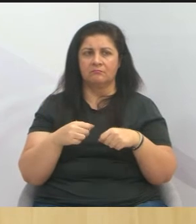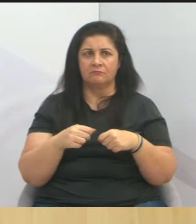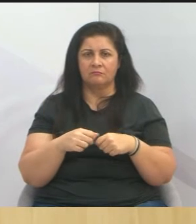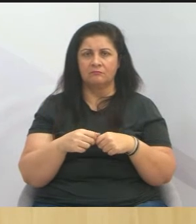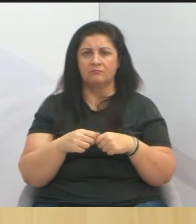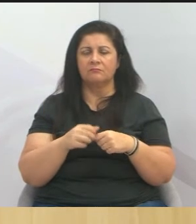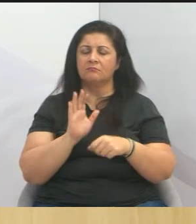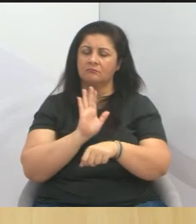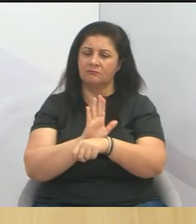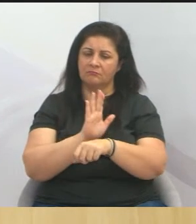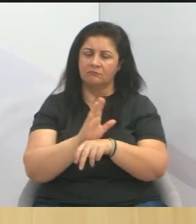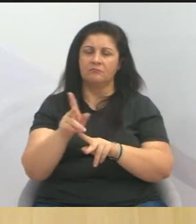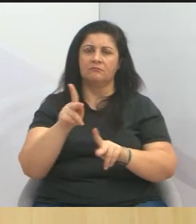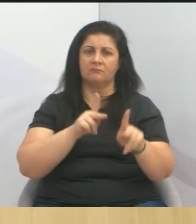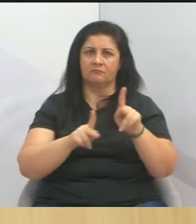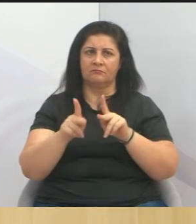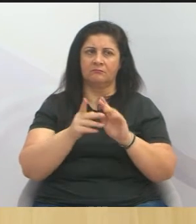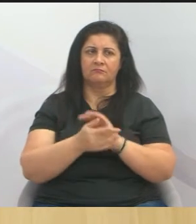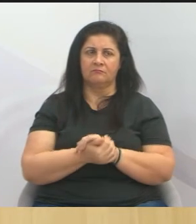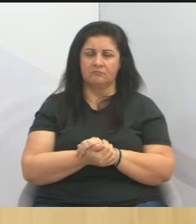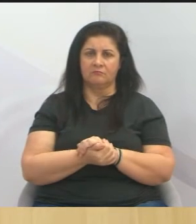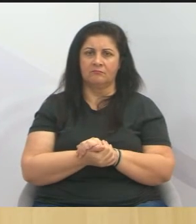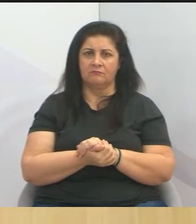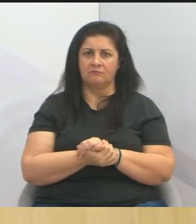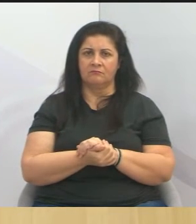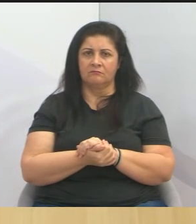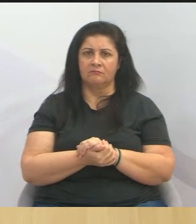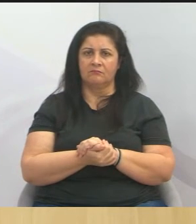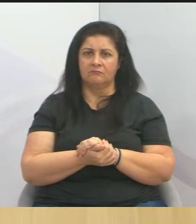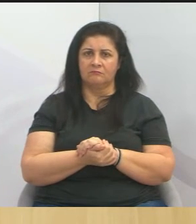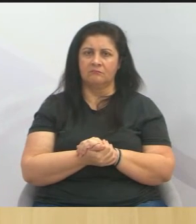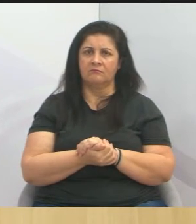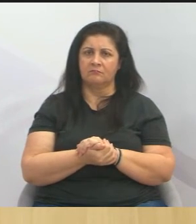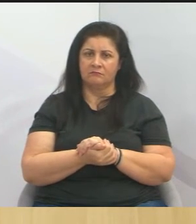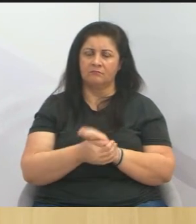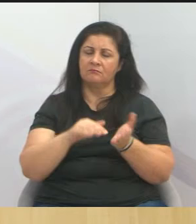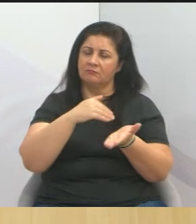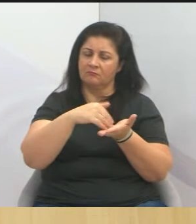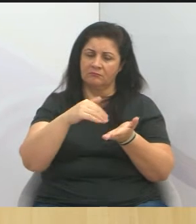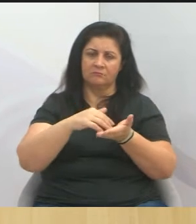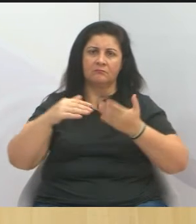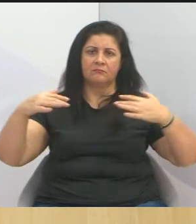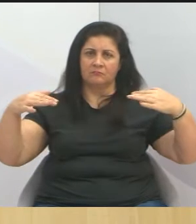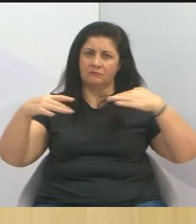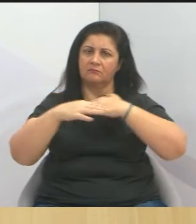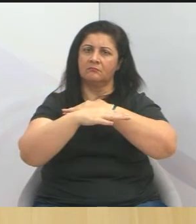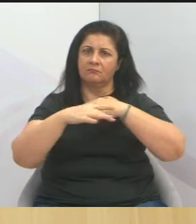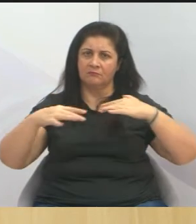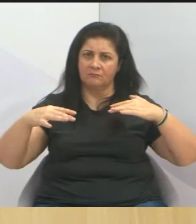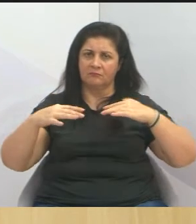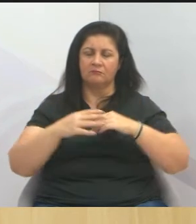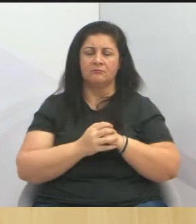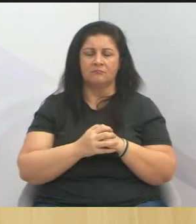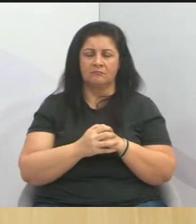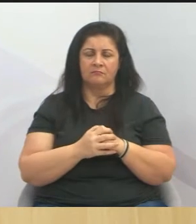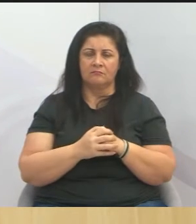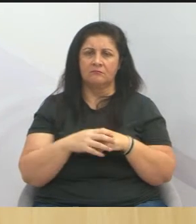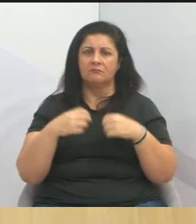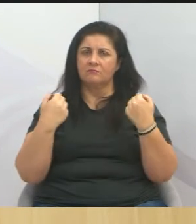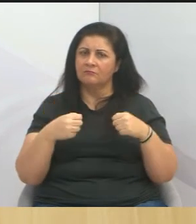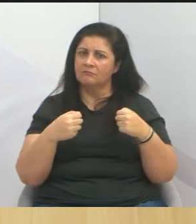fato atendida e que o setor de mobilidade urbana possa e o secretário